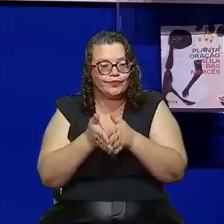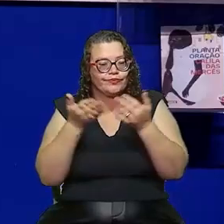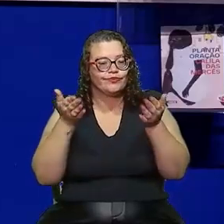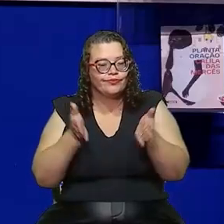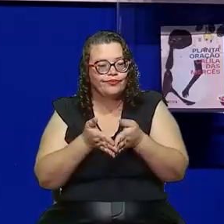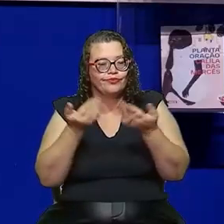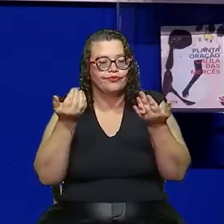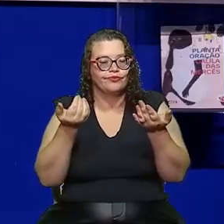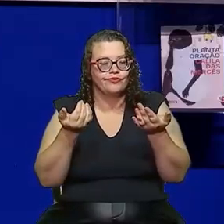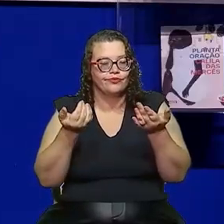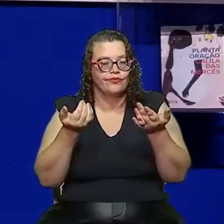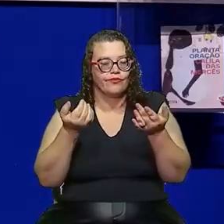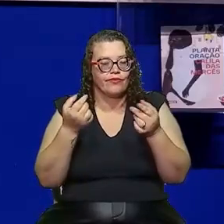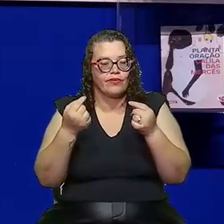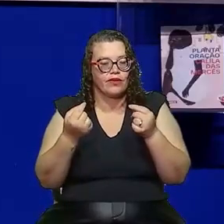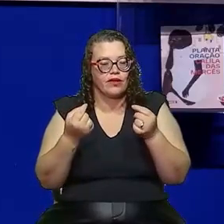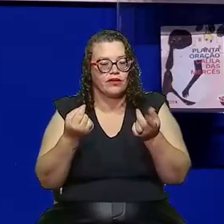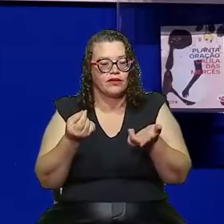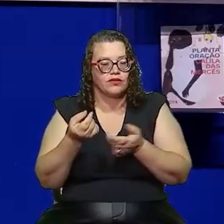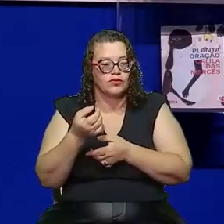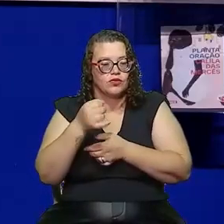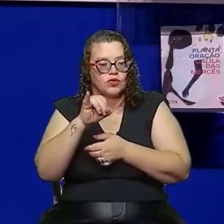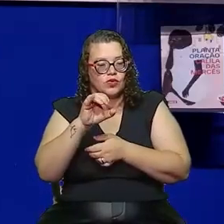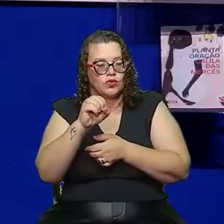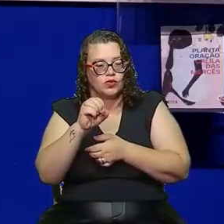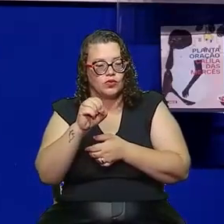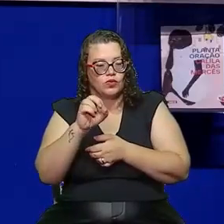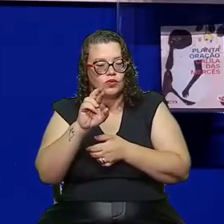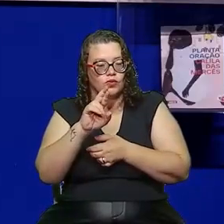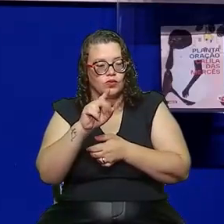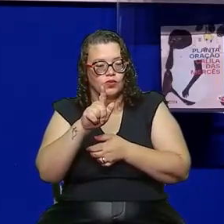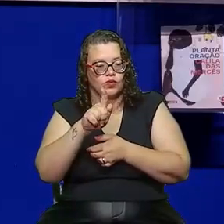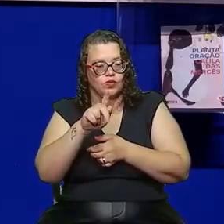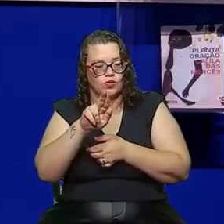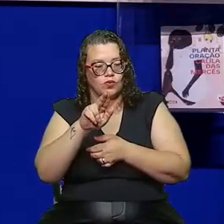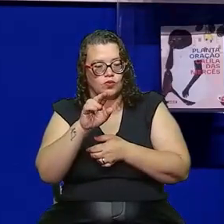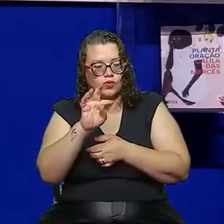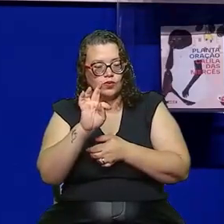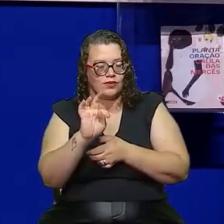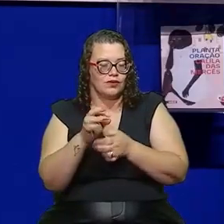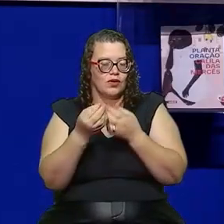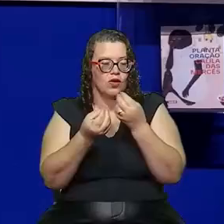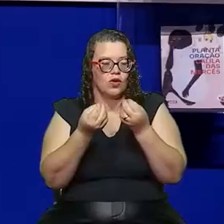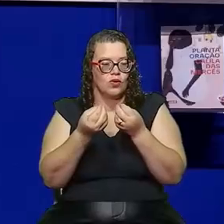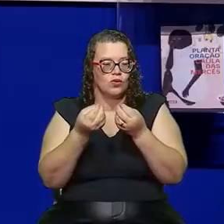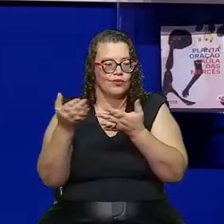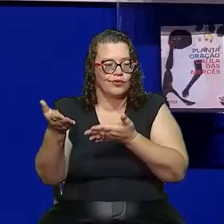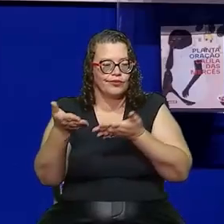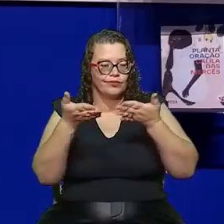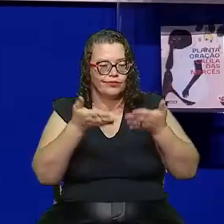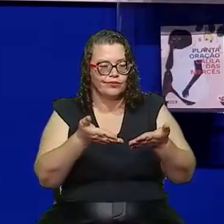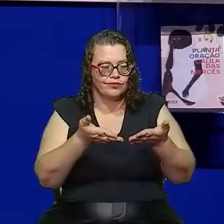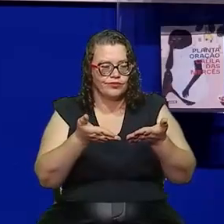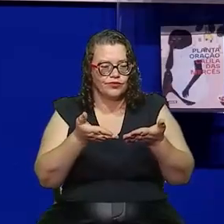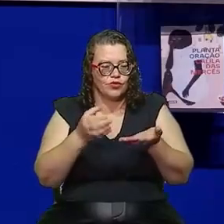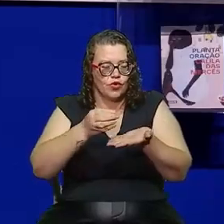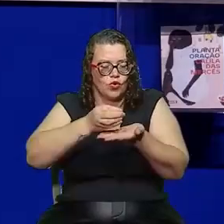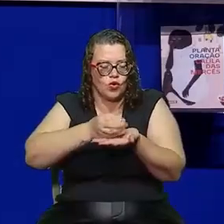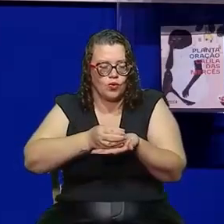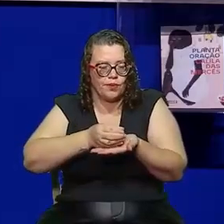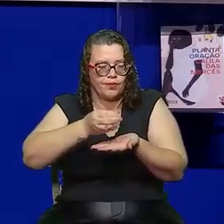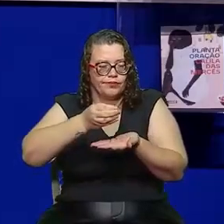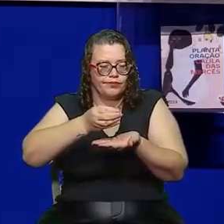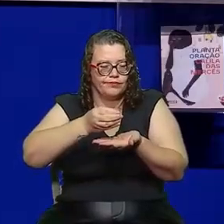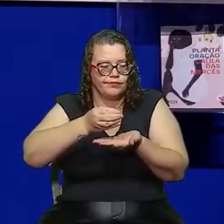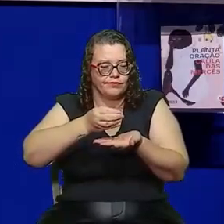E a gente chegou no iogurte e ela comentou, né, como era recepcionado um potinho de